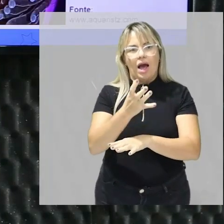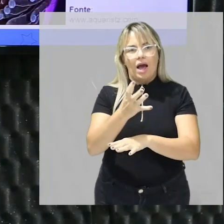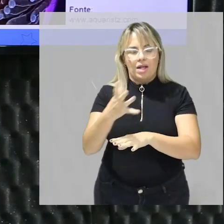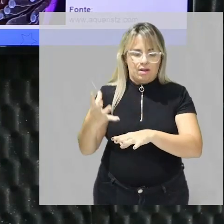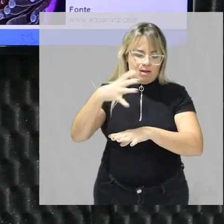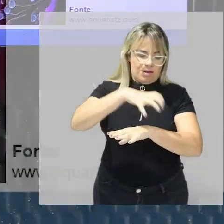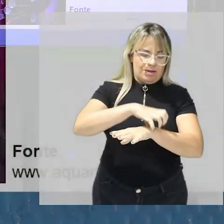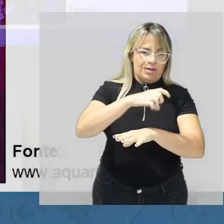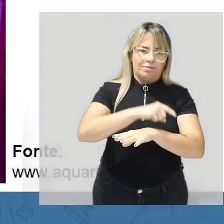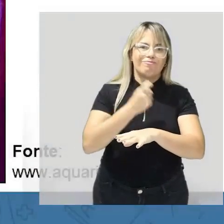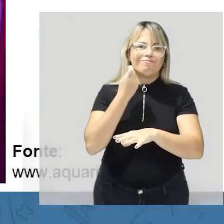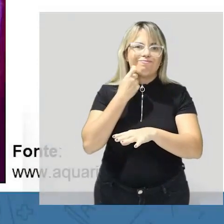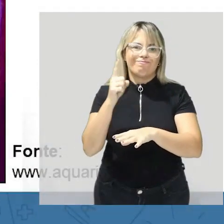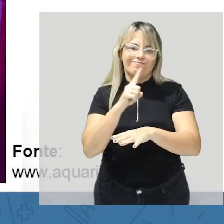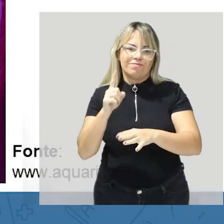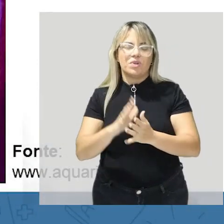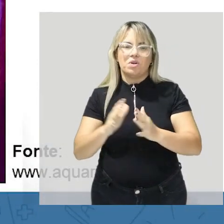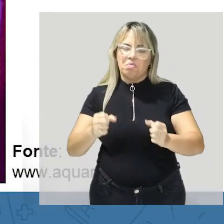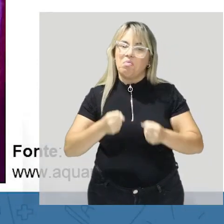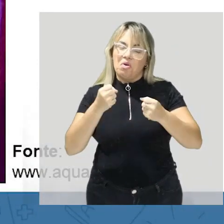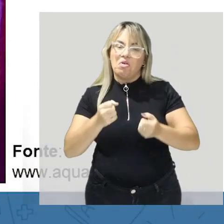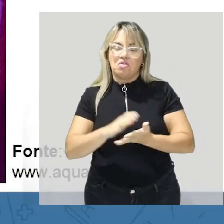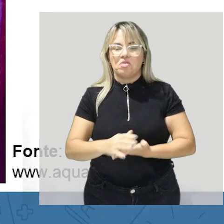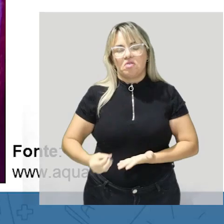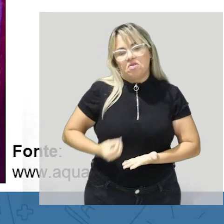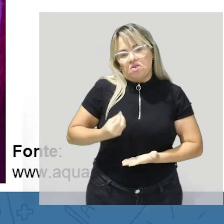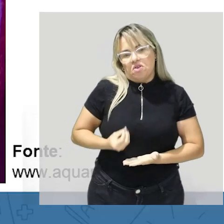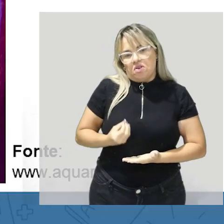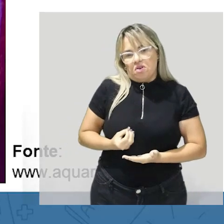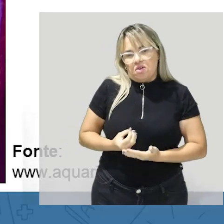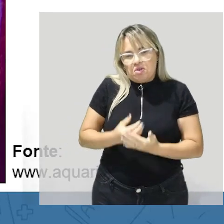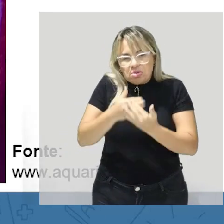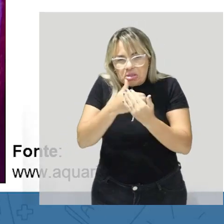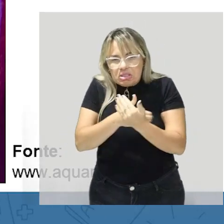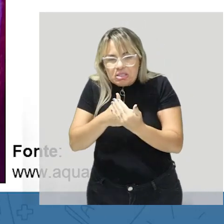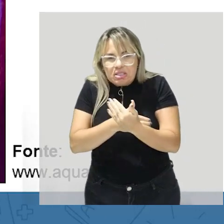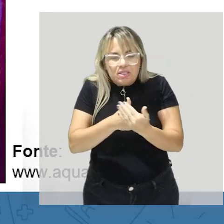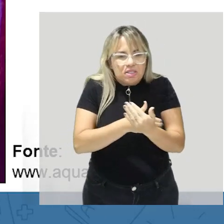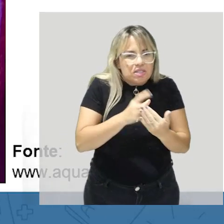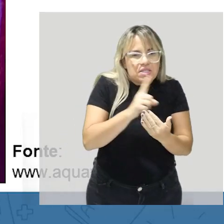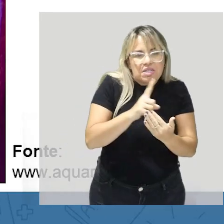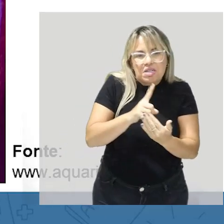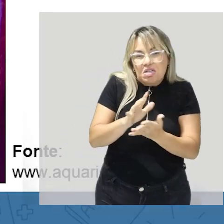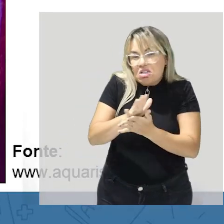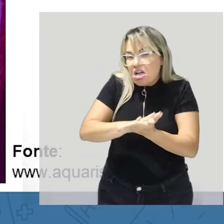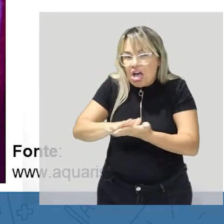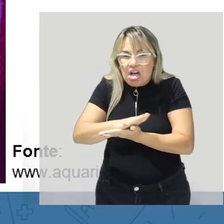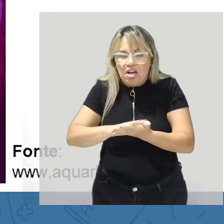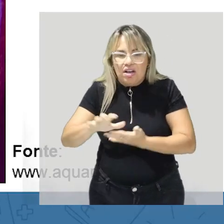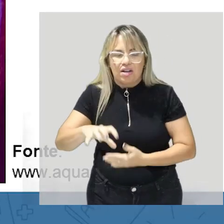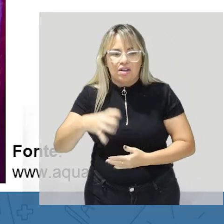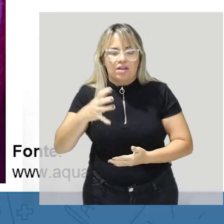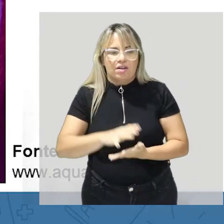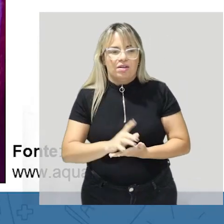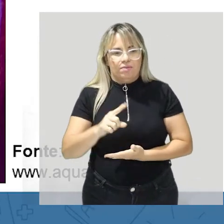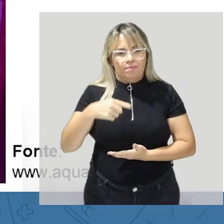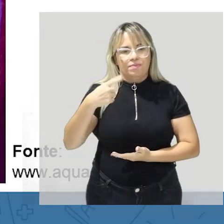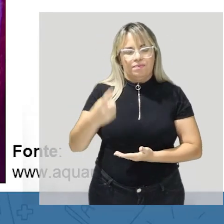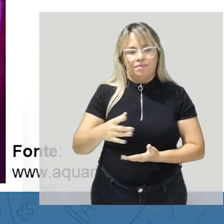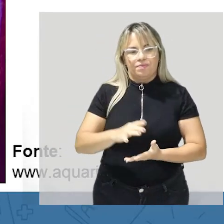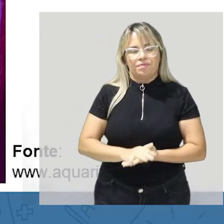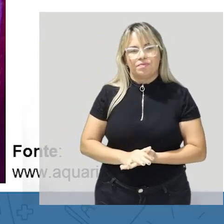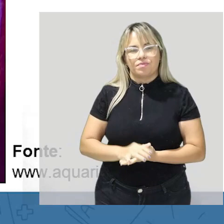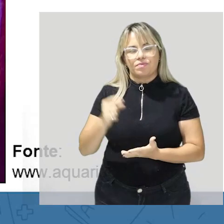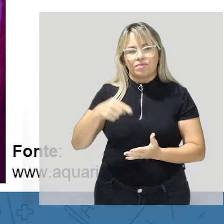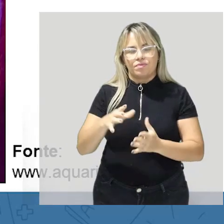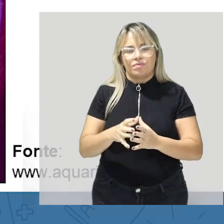Então, ele pode viver ali dentro, escondido nos tentáculos da anêmona, não vai acontecer nada com ele, e por outro lado, ele,